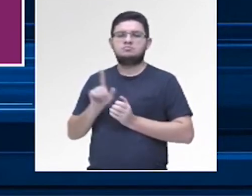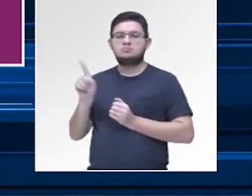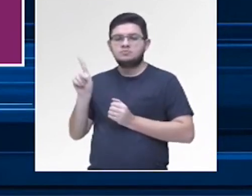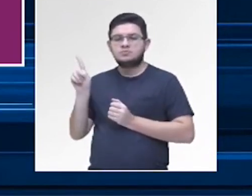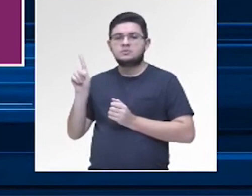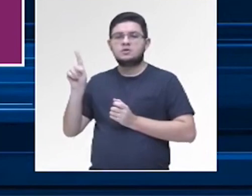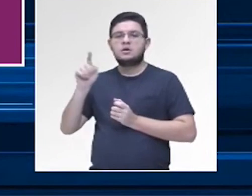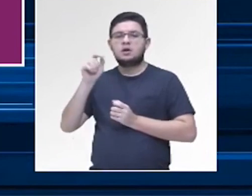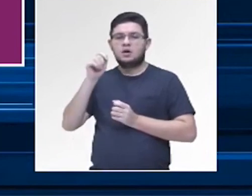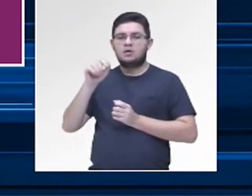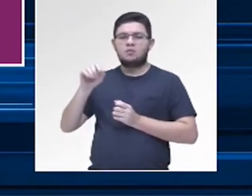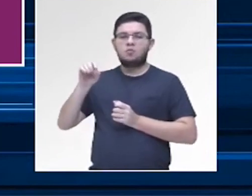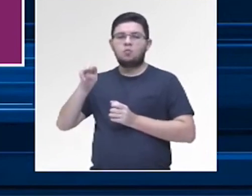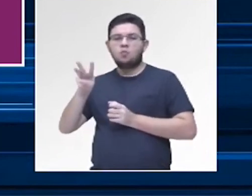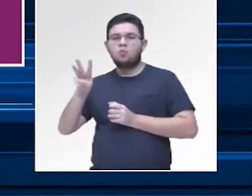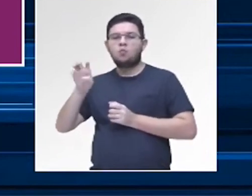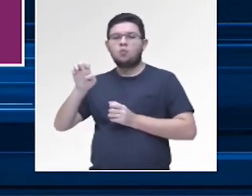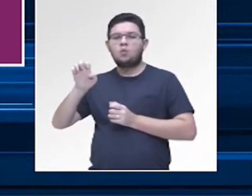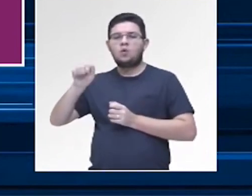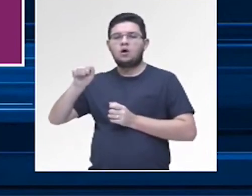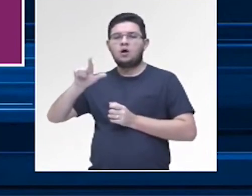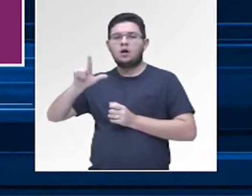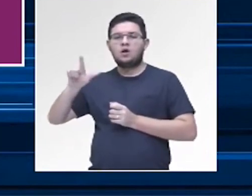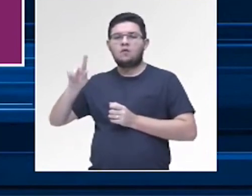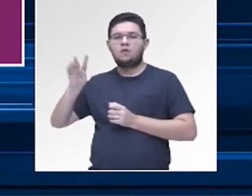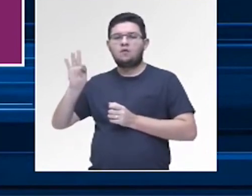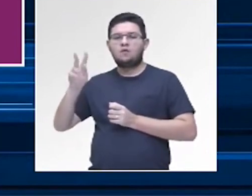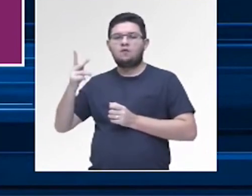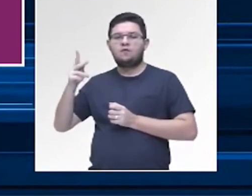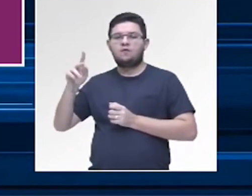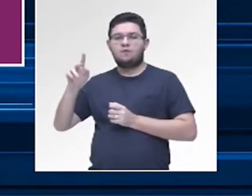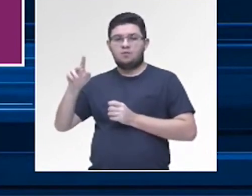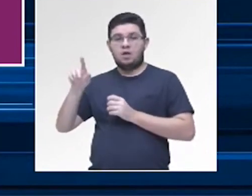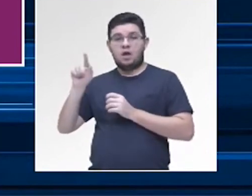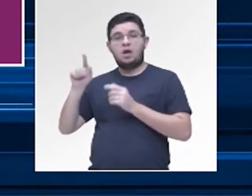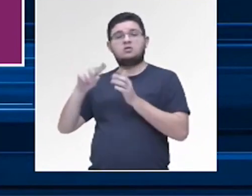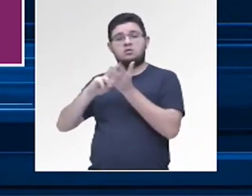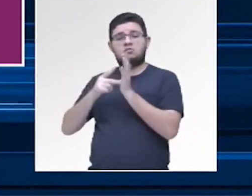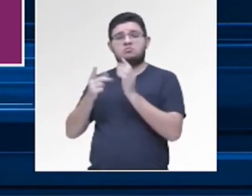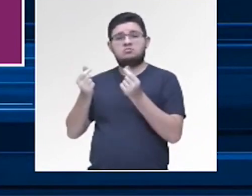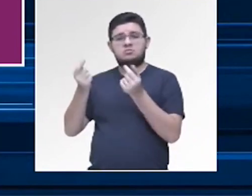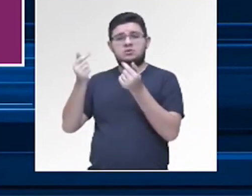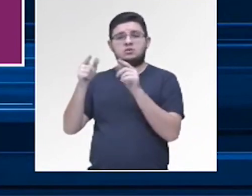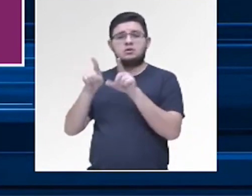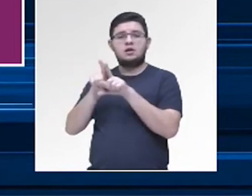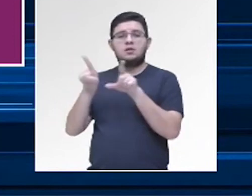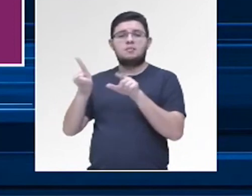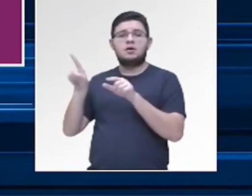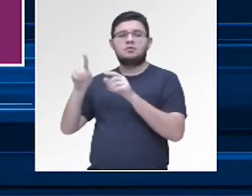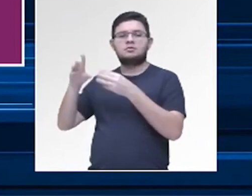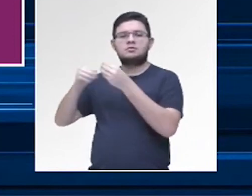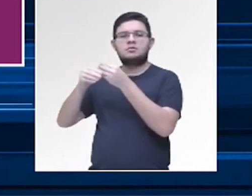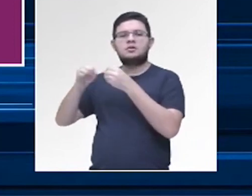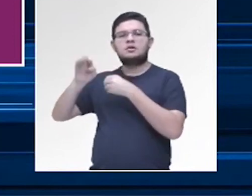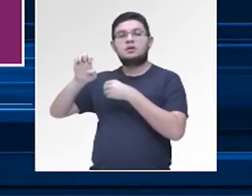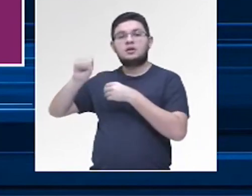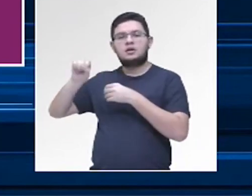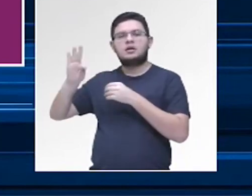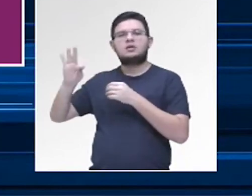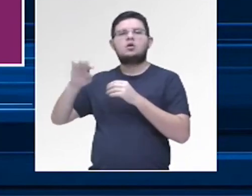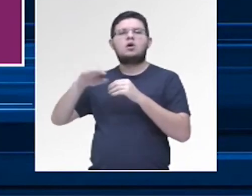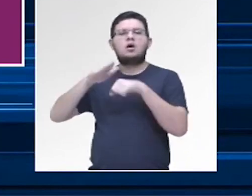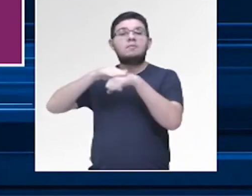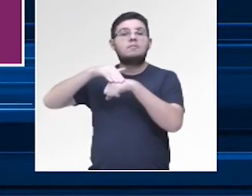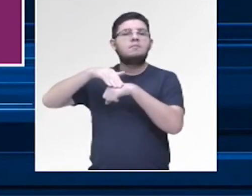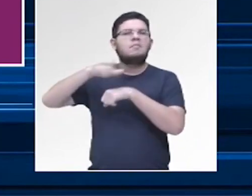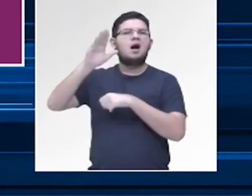sinônimo. Wealthiest, a mais rica mulher, agora não nos Estados Unidos, e sim na Índia, tá certo? Indra